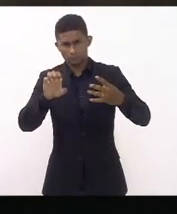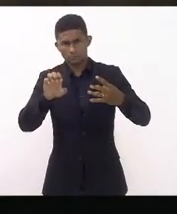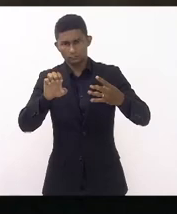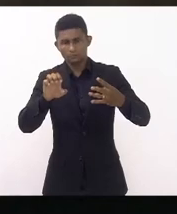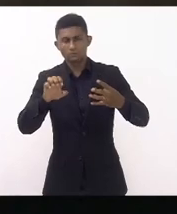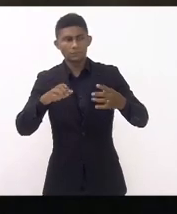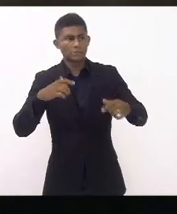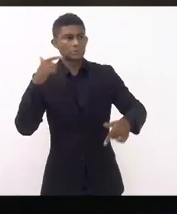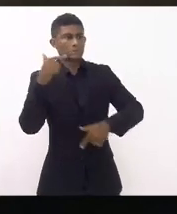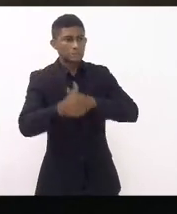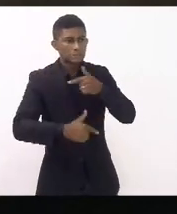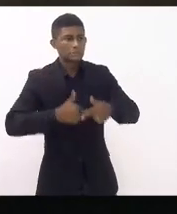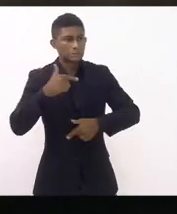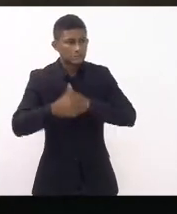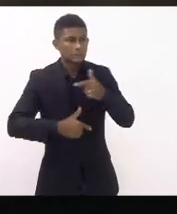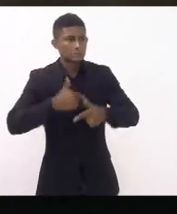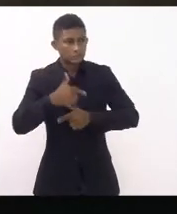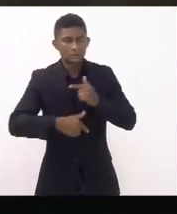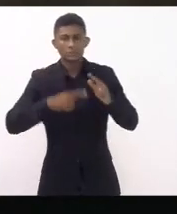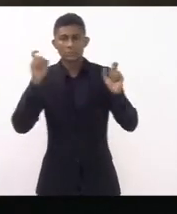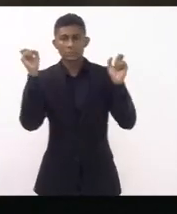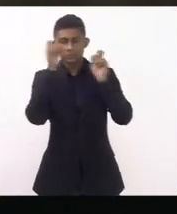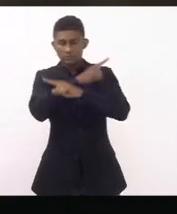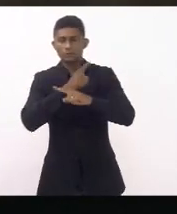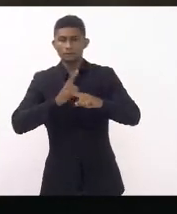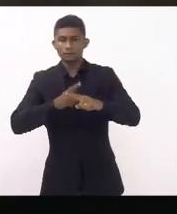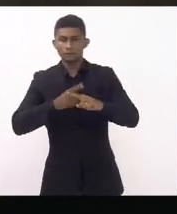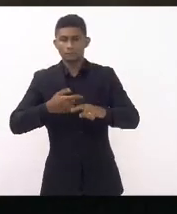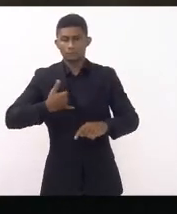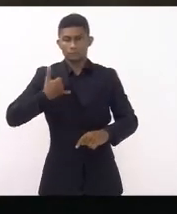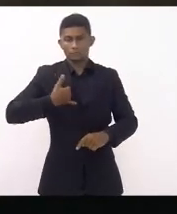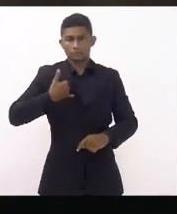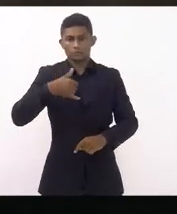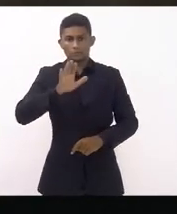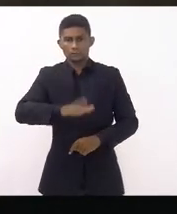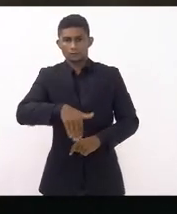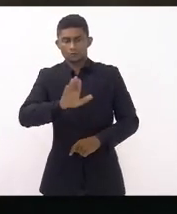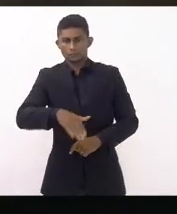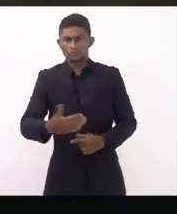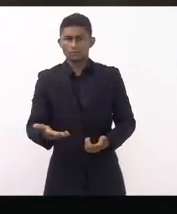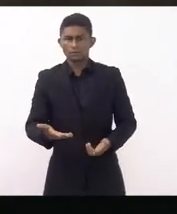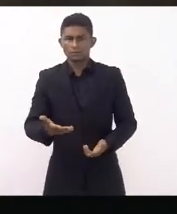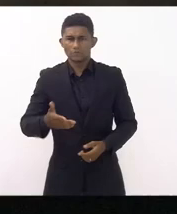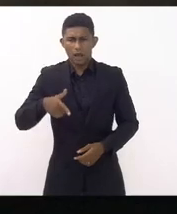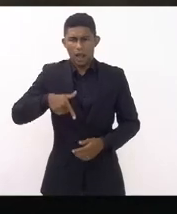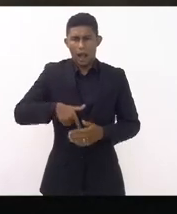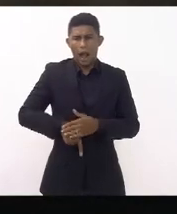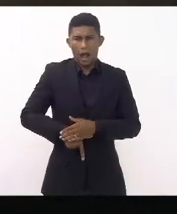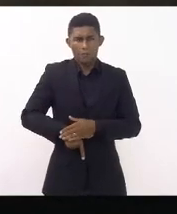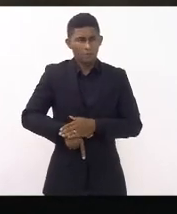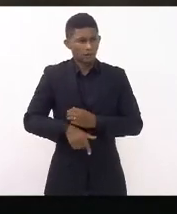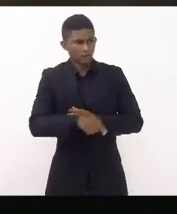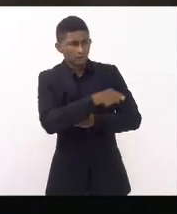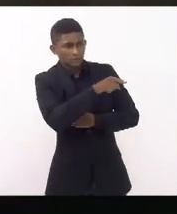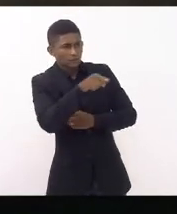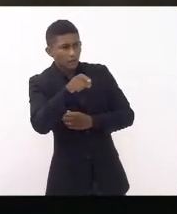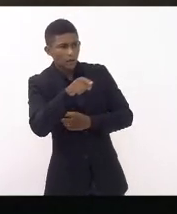de trabalhar, porque são menores de 18, com as mesmas armas utilizadas, desarmados.